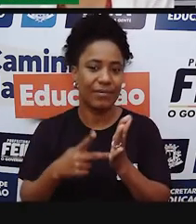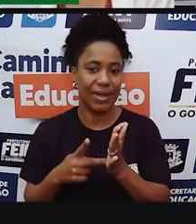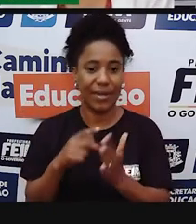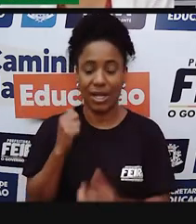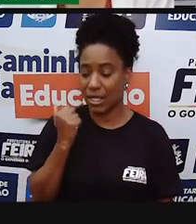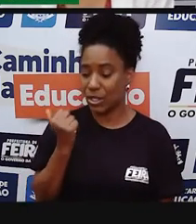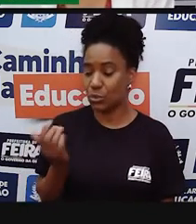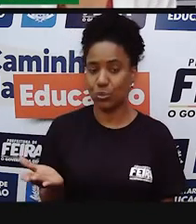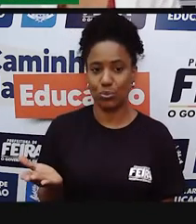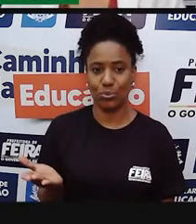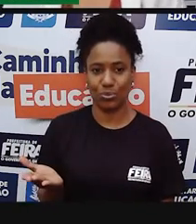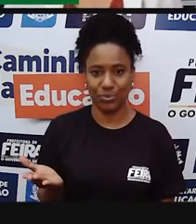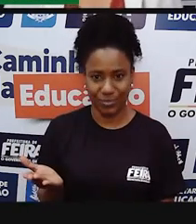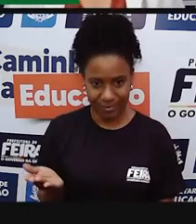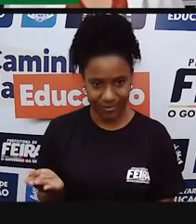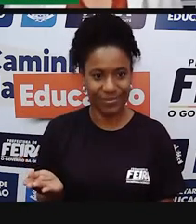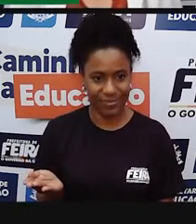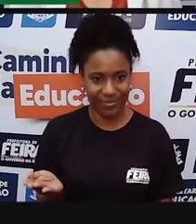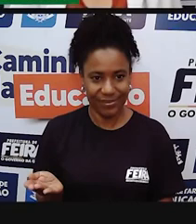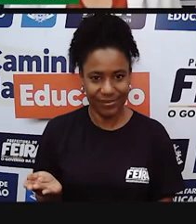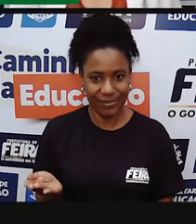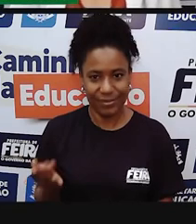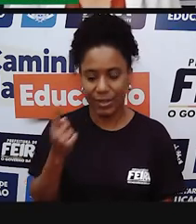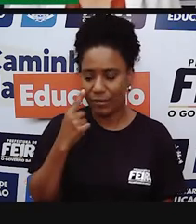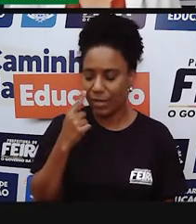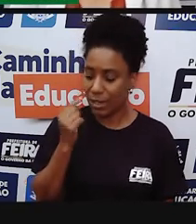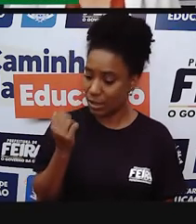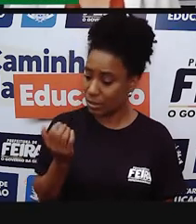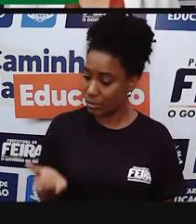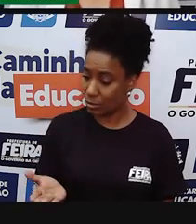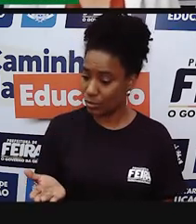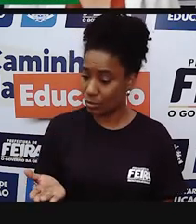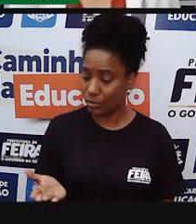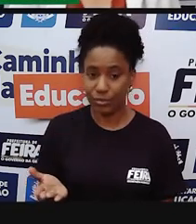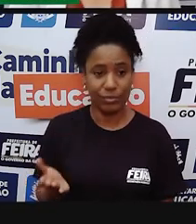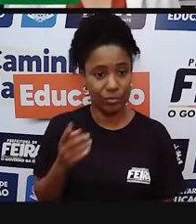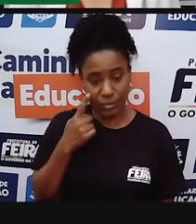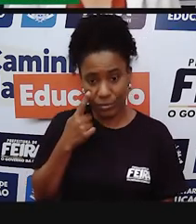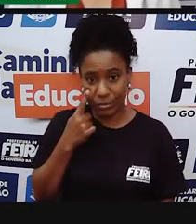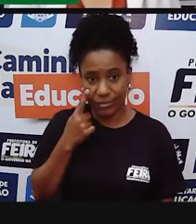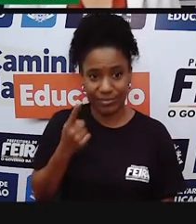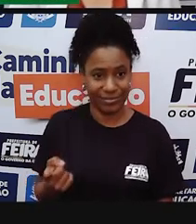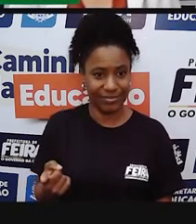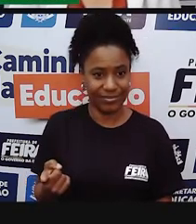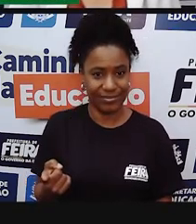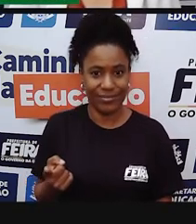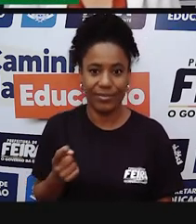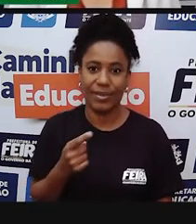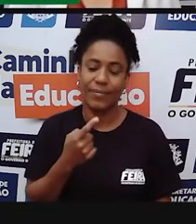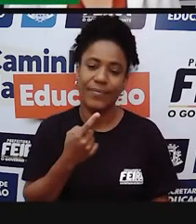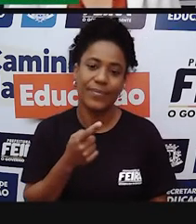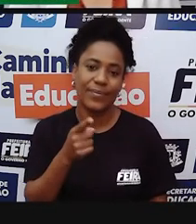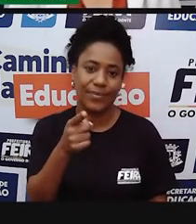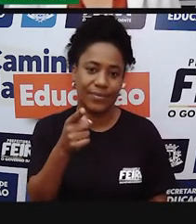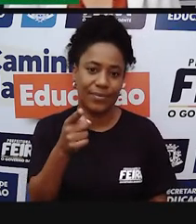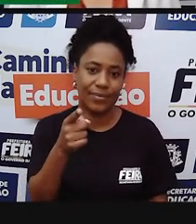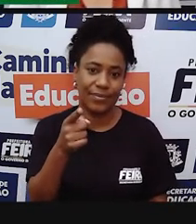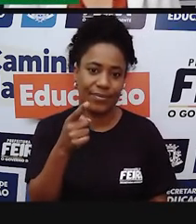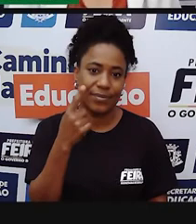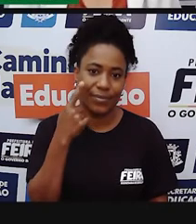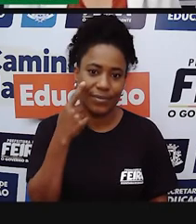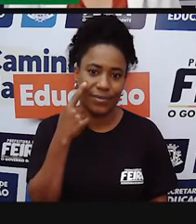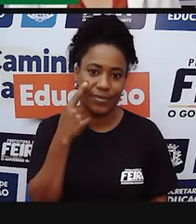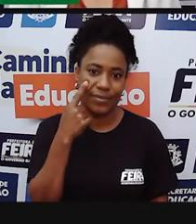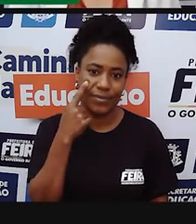isto certo quando um objeto alguma coisa está próximo a você eu só vou usar aqui como exemplo Vamo tirar assim